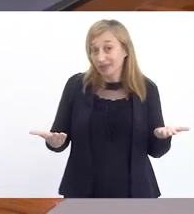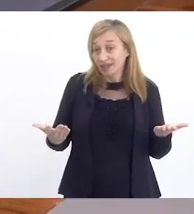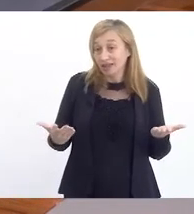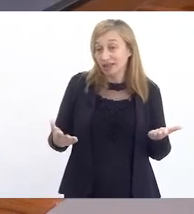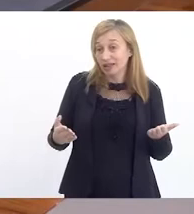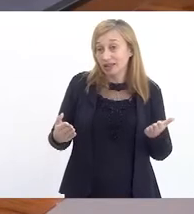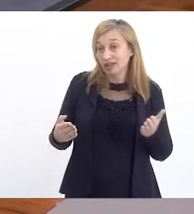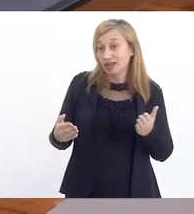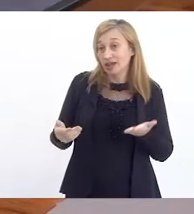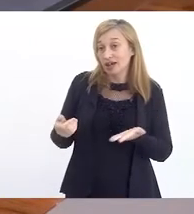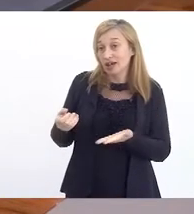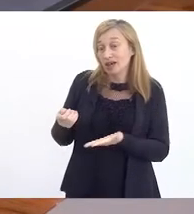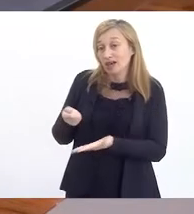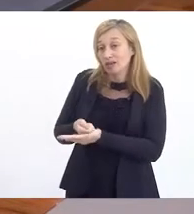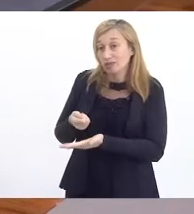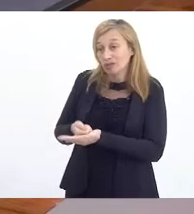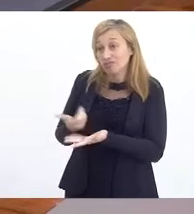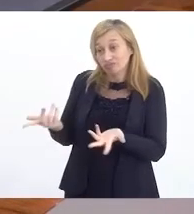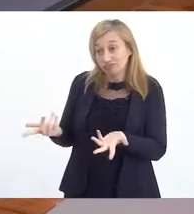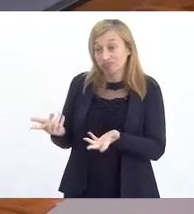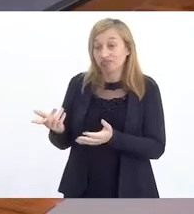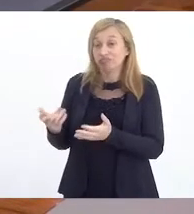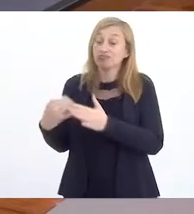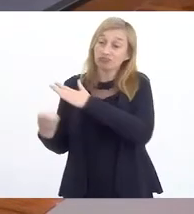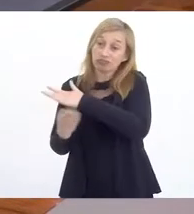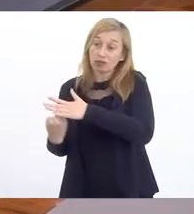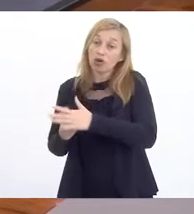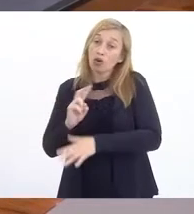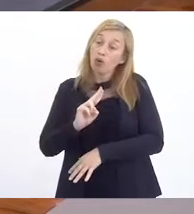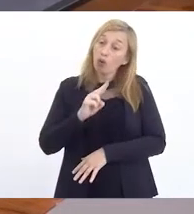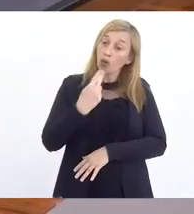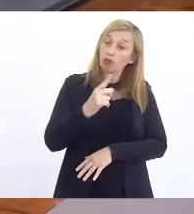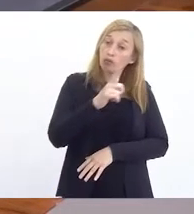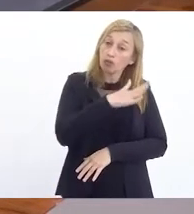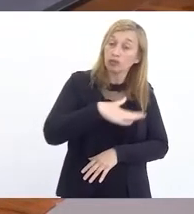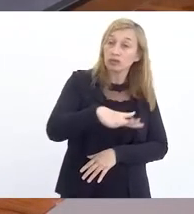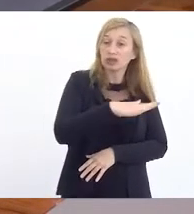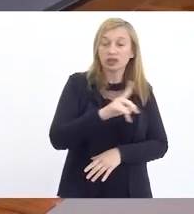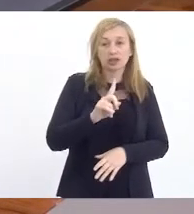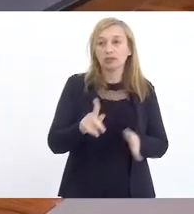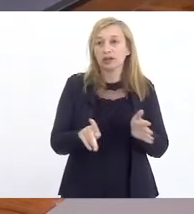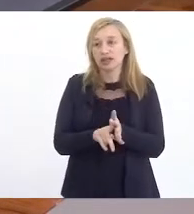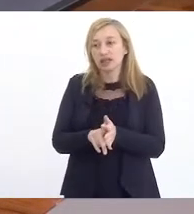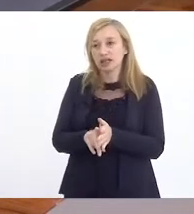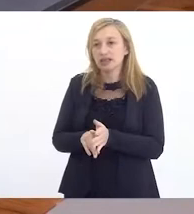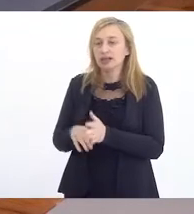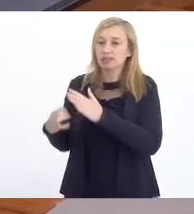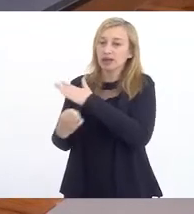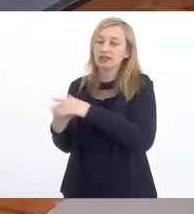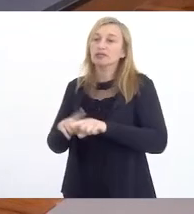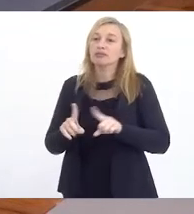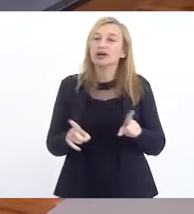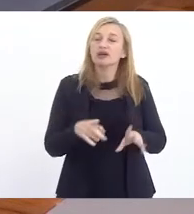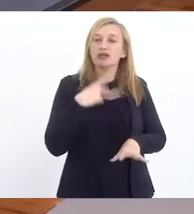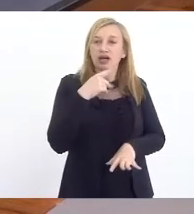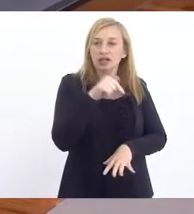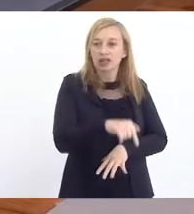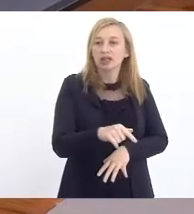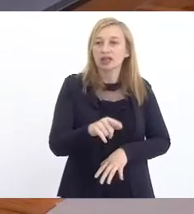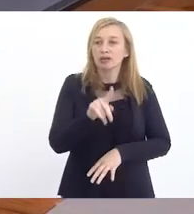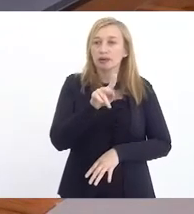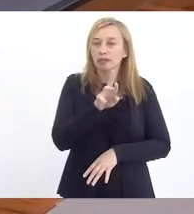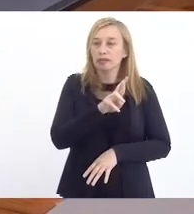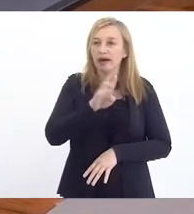concessionário, pode fazer saneamento em áreas que não sejam dessas obrigações. Né? Mas só cito aqui, ó, barreira